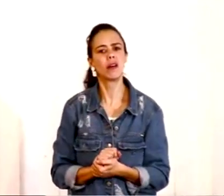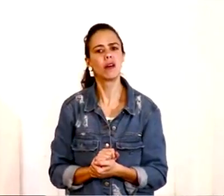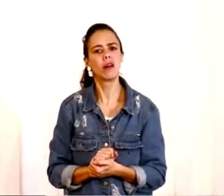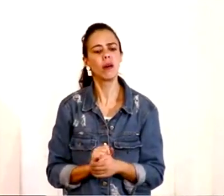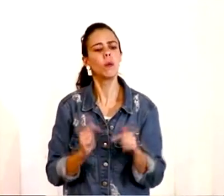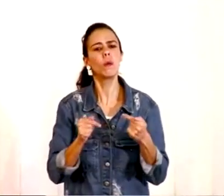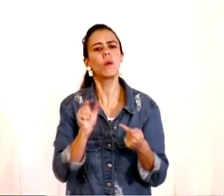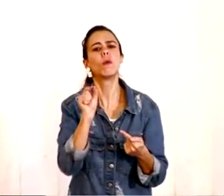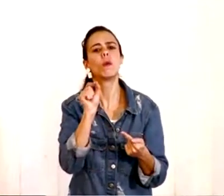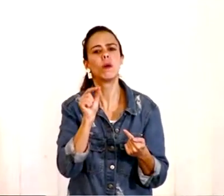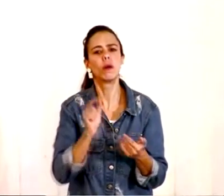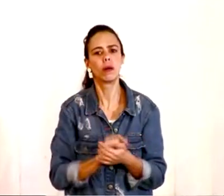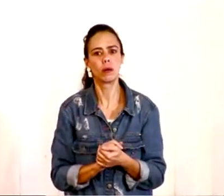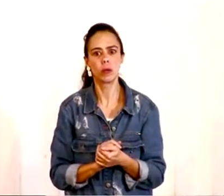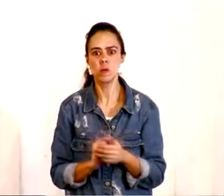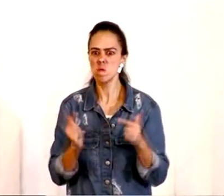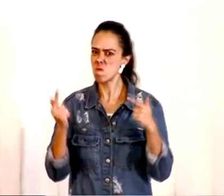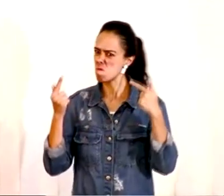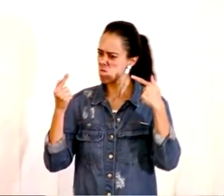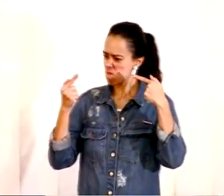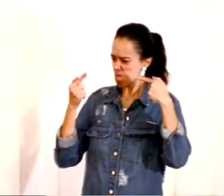irou contra seu irmão?